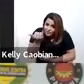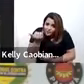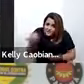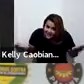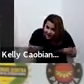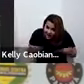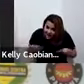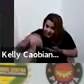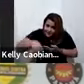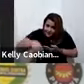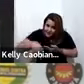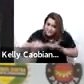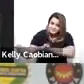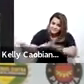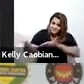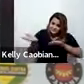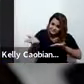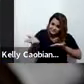Fernando.